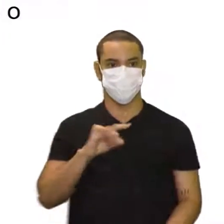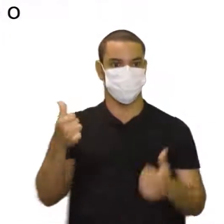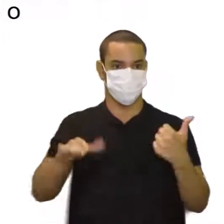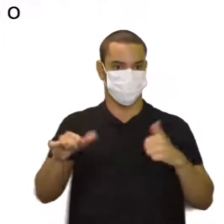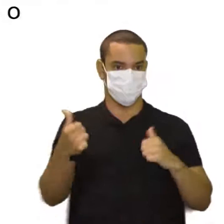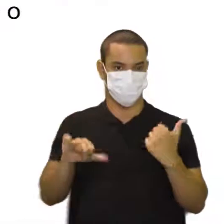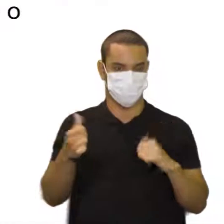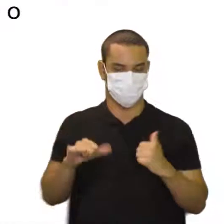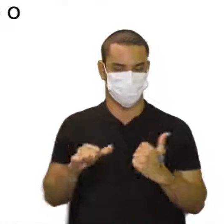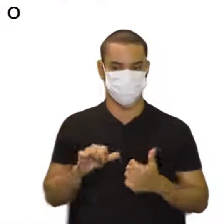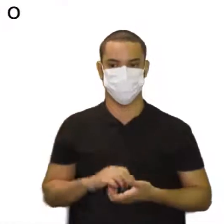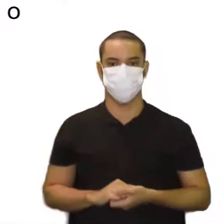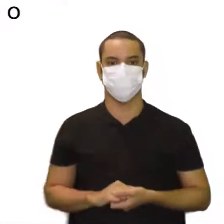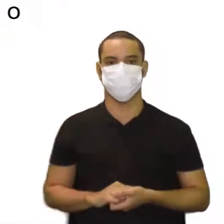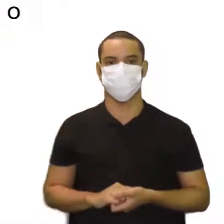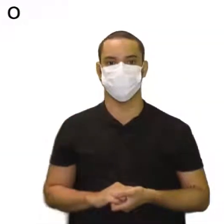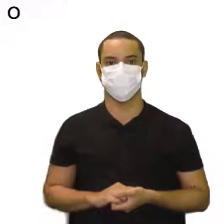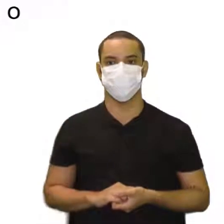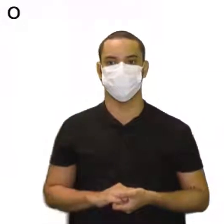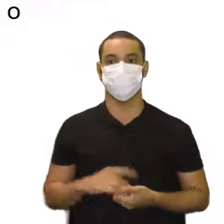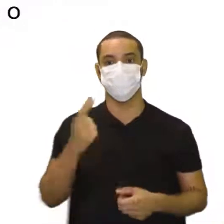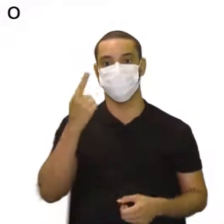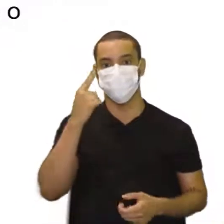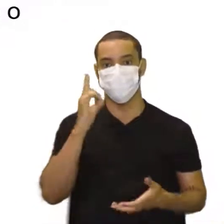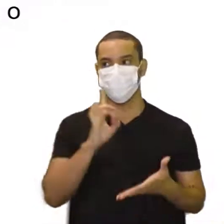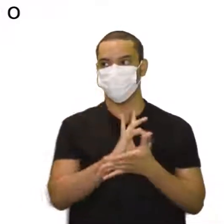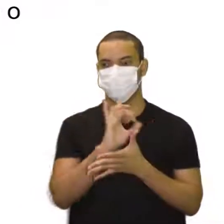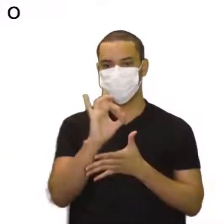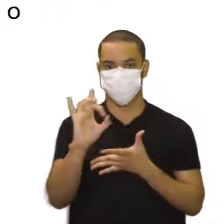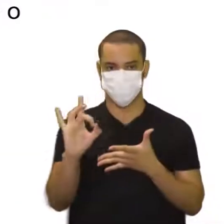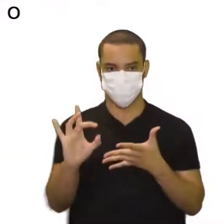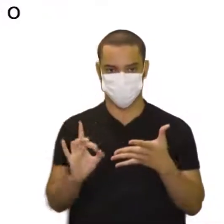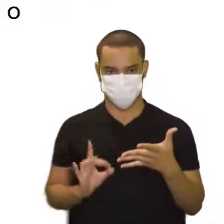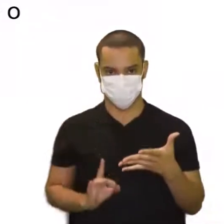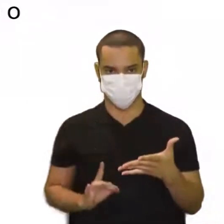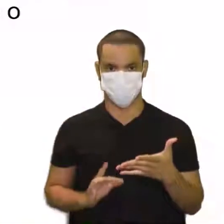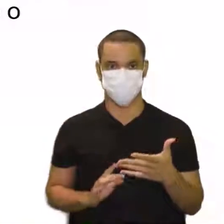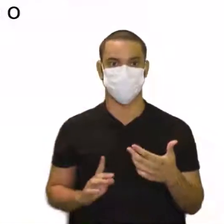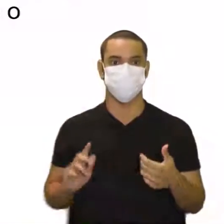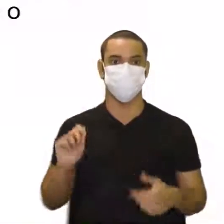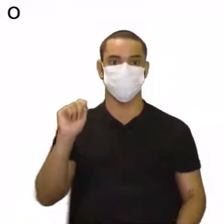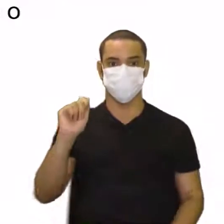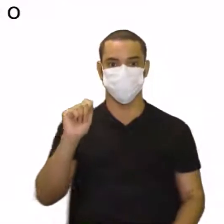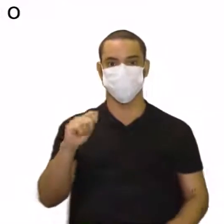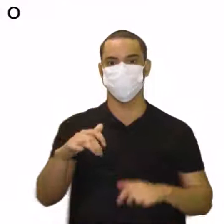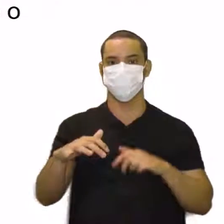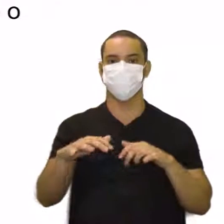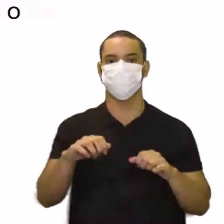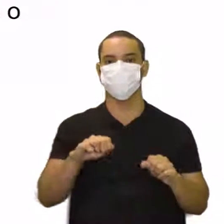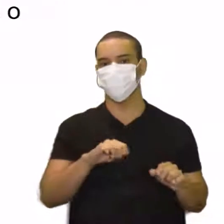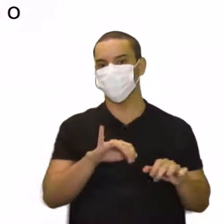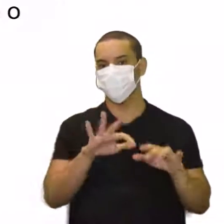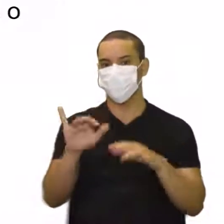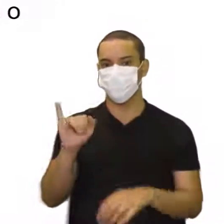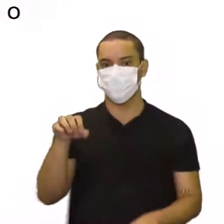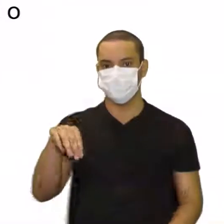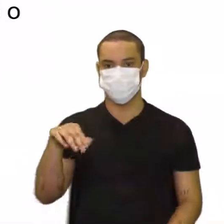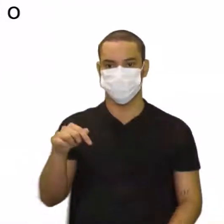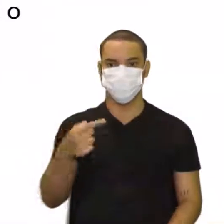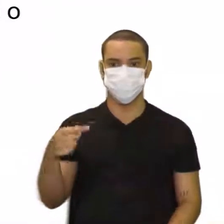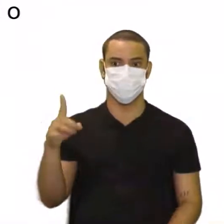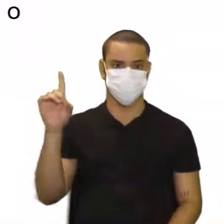alternativas. Vamos analisar aí cada uma das alternativas para ver, olha só, alternativa A, movendo o ímã para a